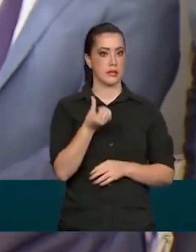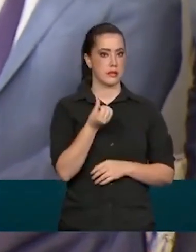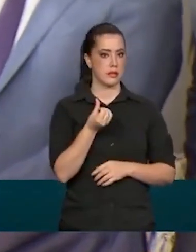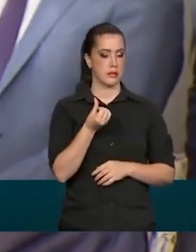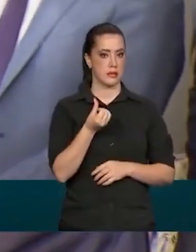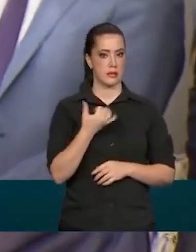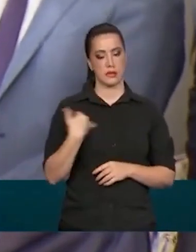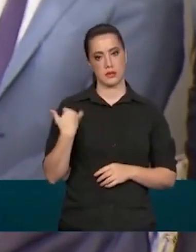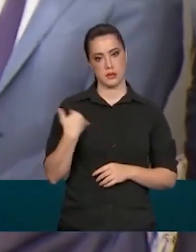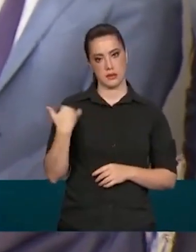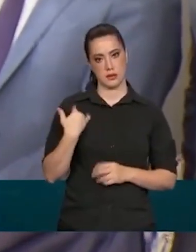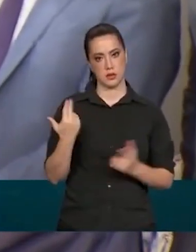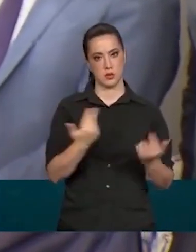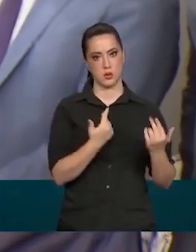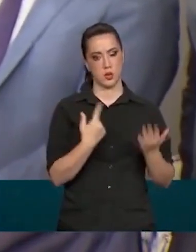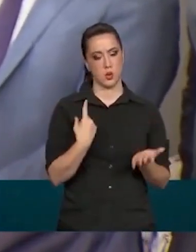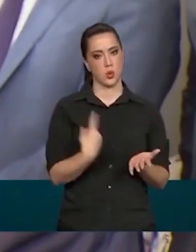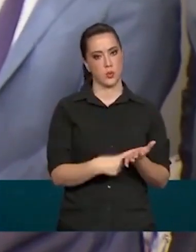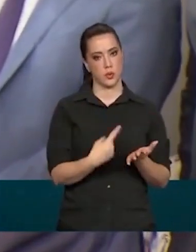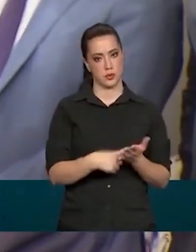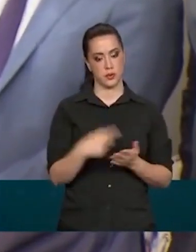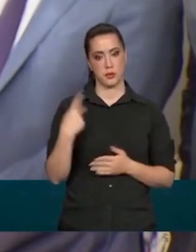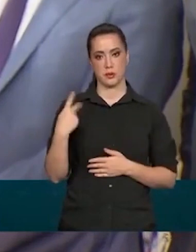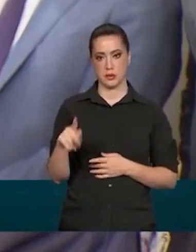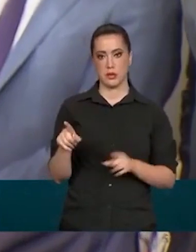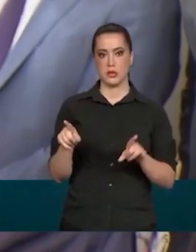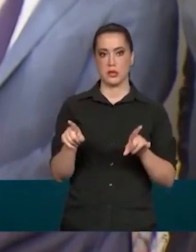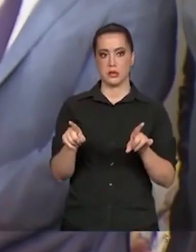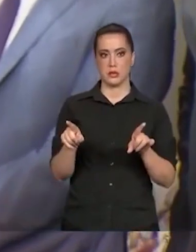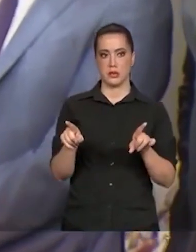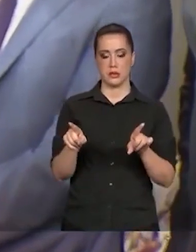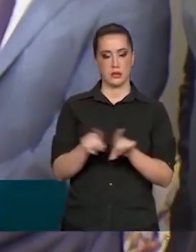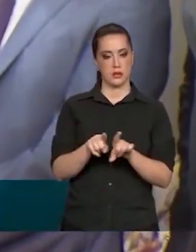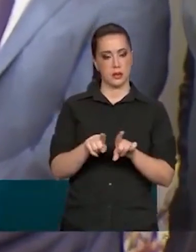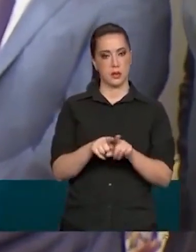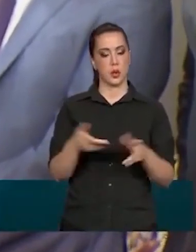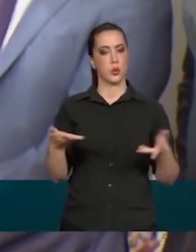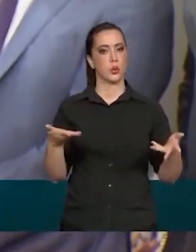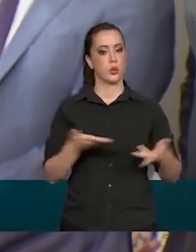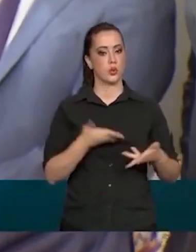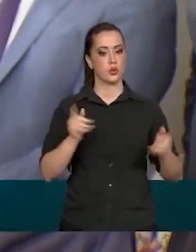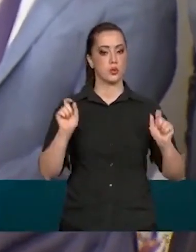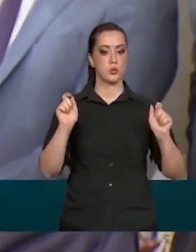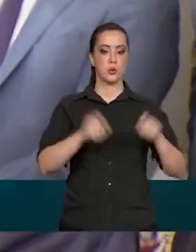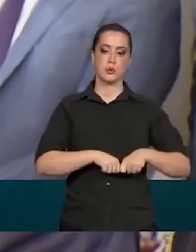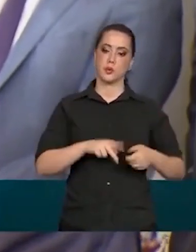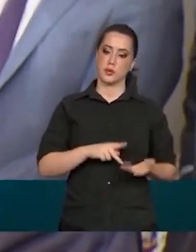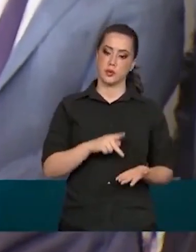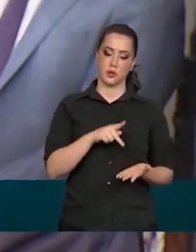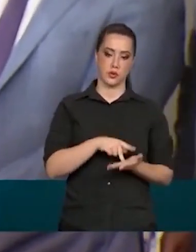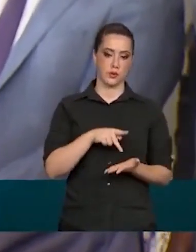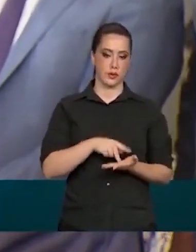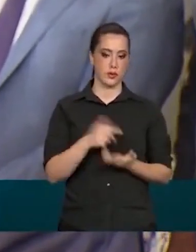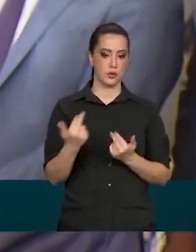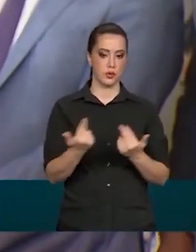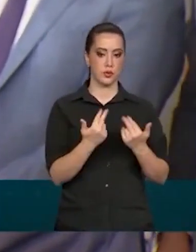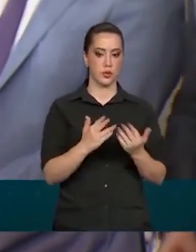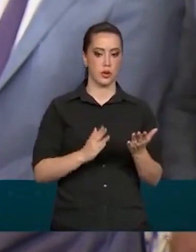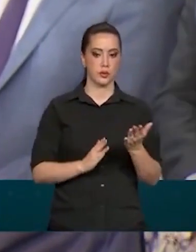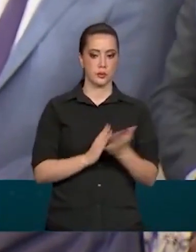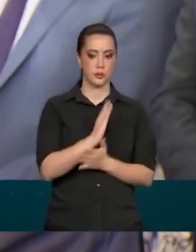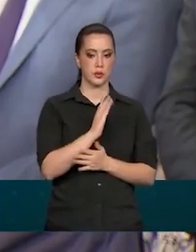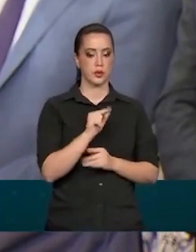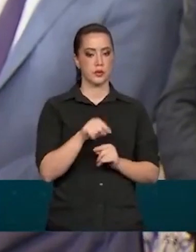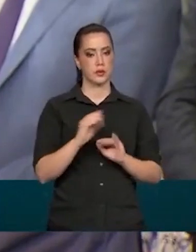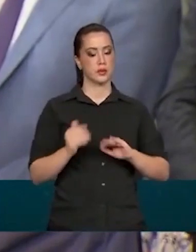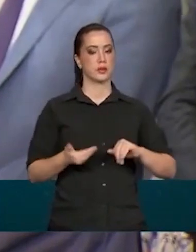6 anos, como foi compromisso dele e também é hoje uma possibilidade real com o que foi aprovado